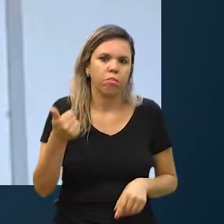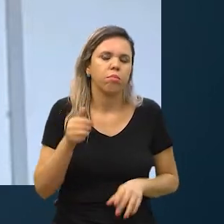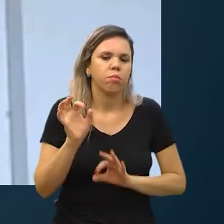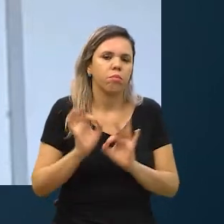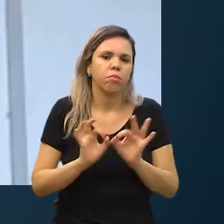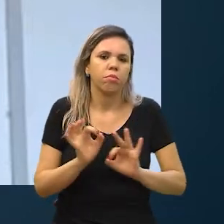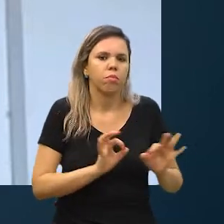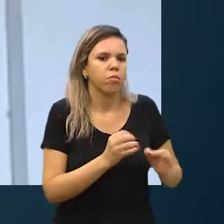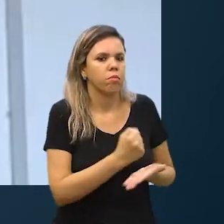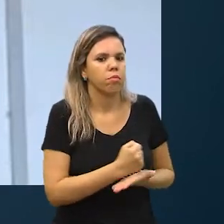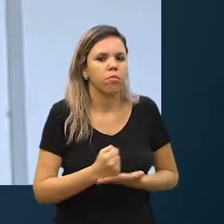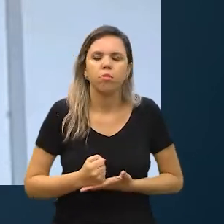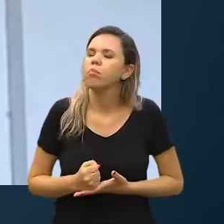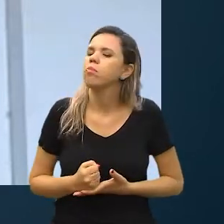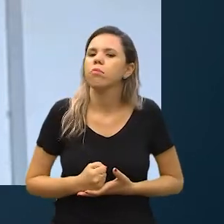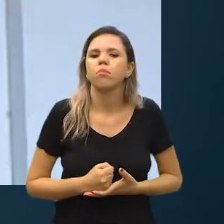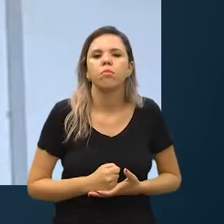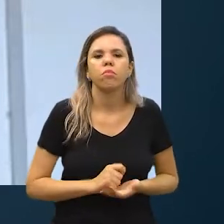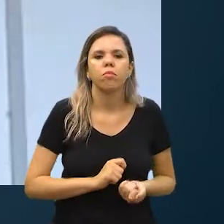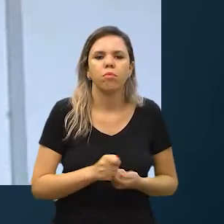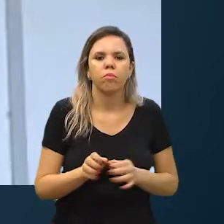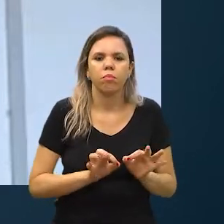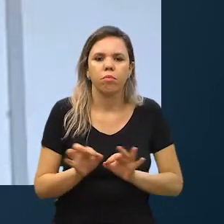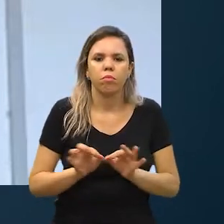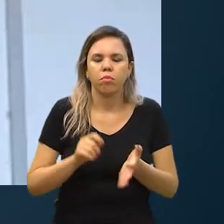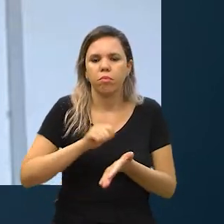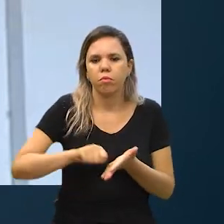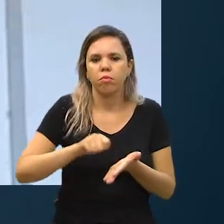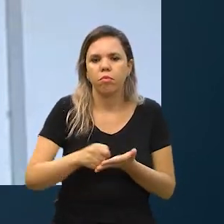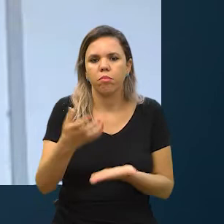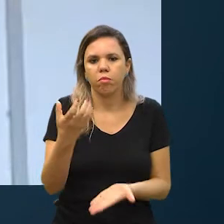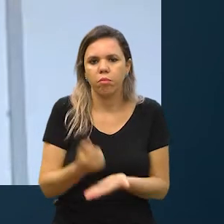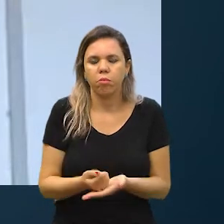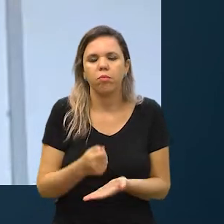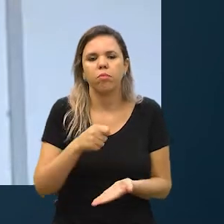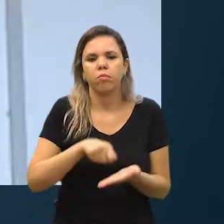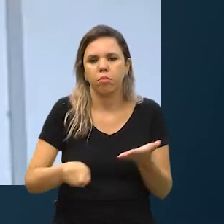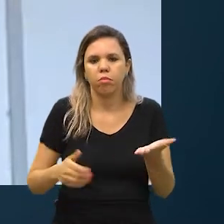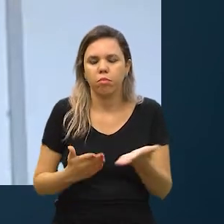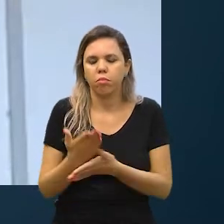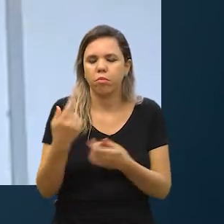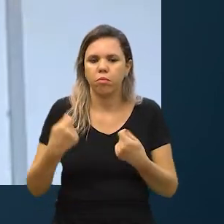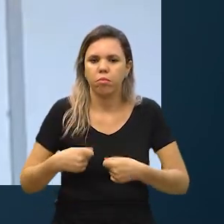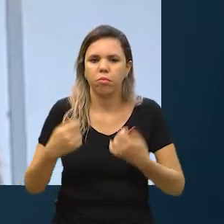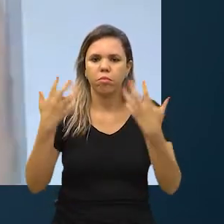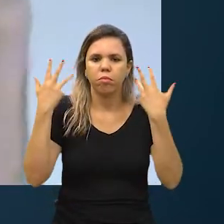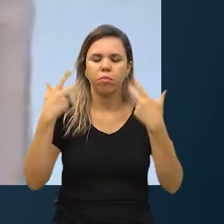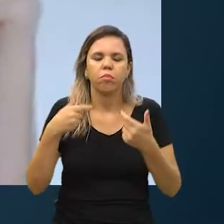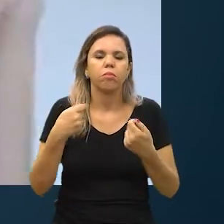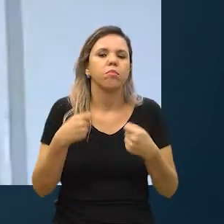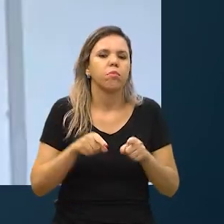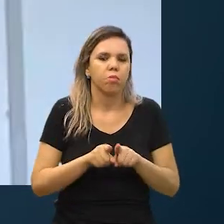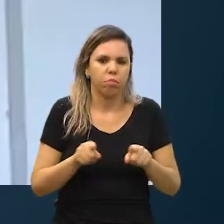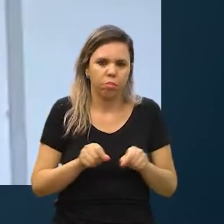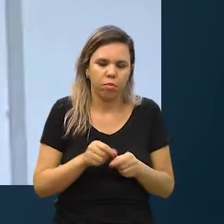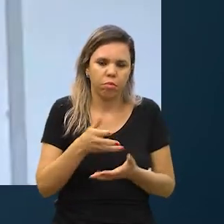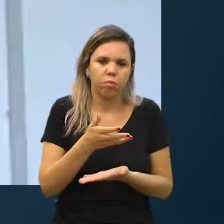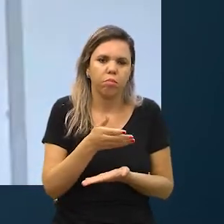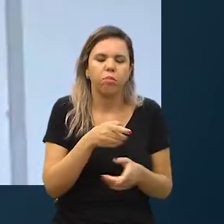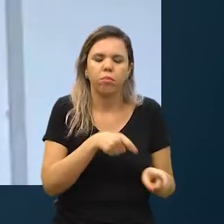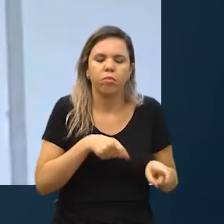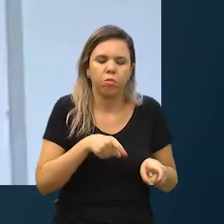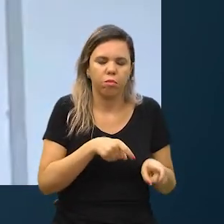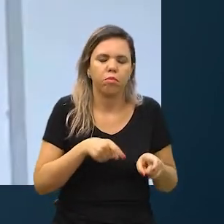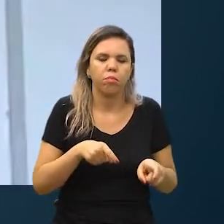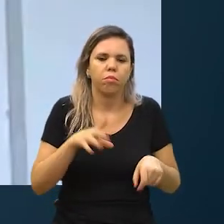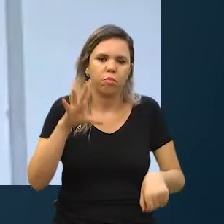melhorar a elaboração de contratos, melhorar a formalização e assinatura de contratos que o agro precisa e conseguir tornar todo esse